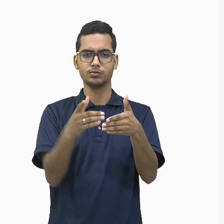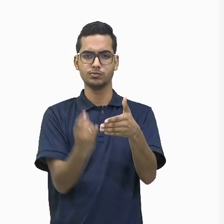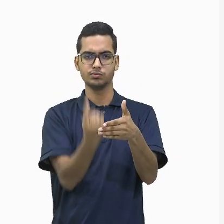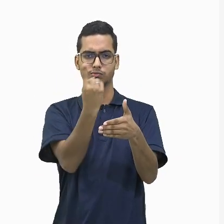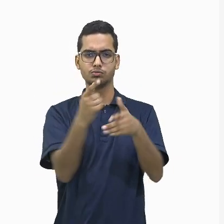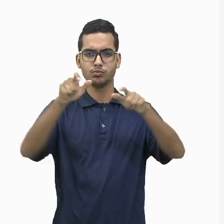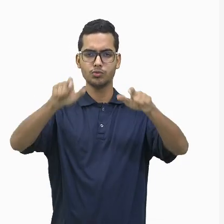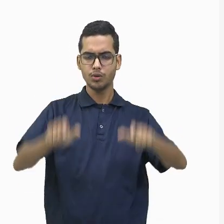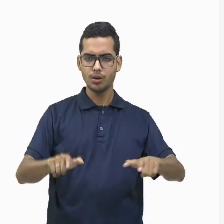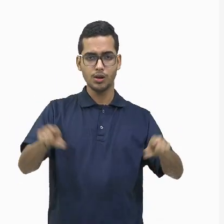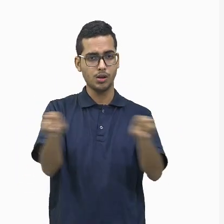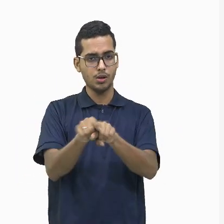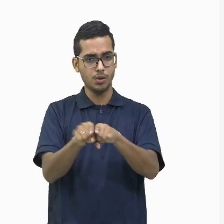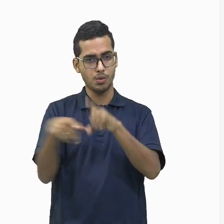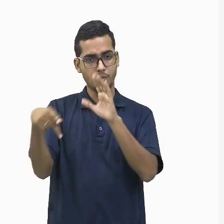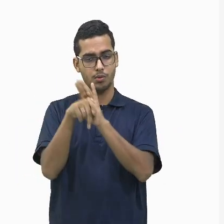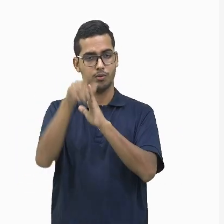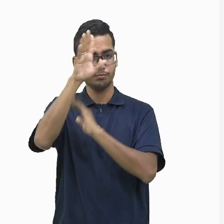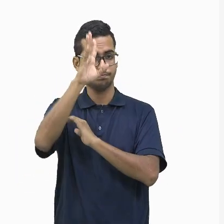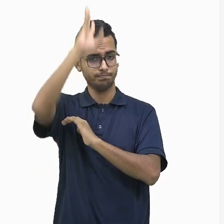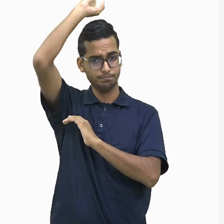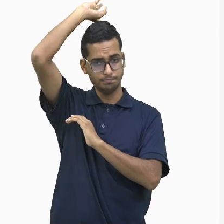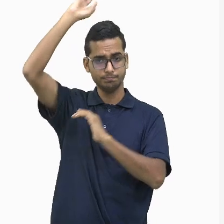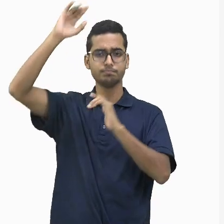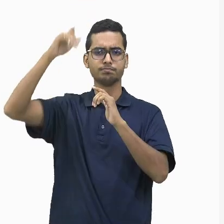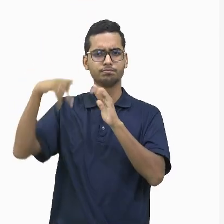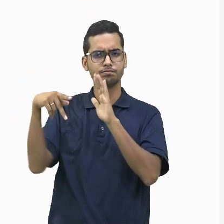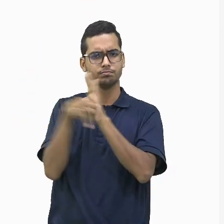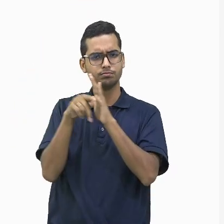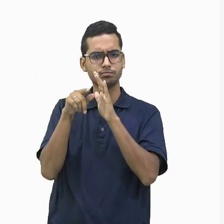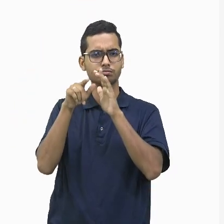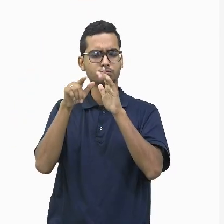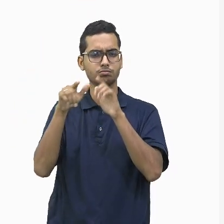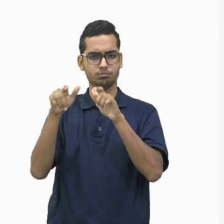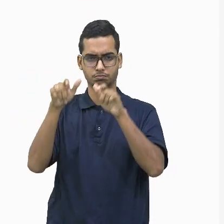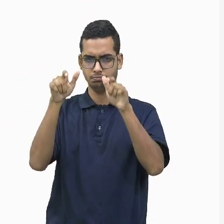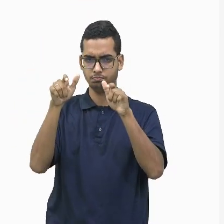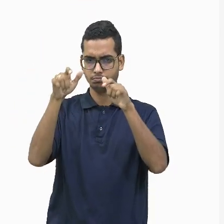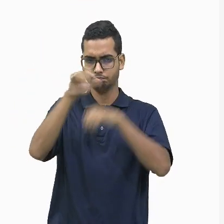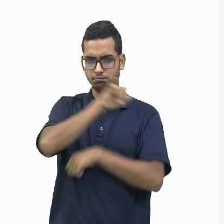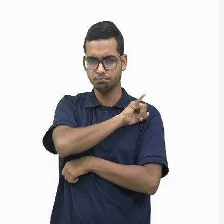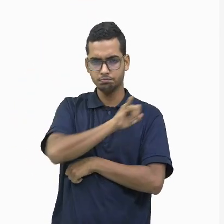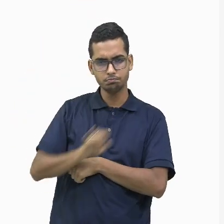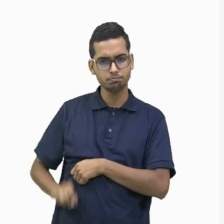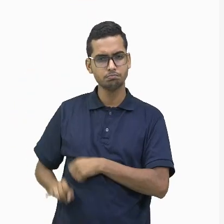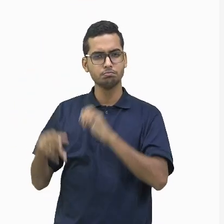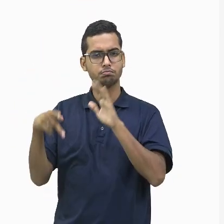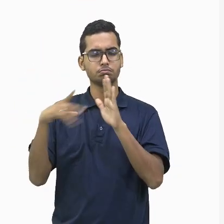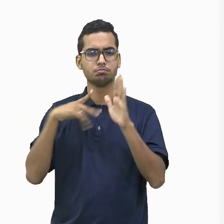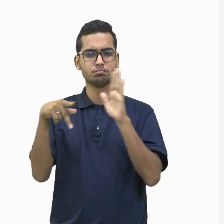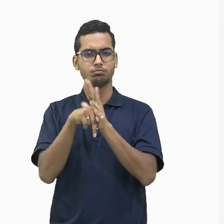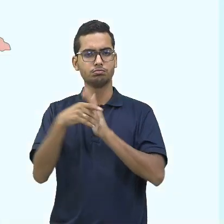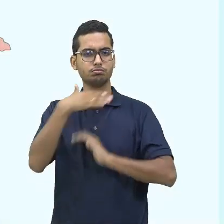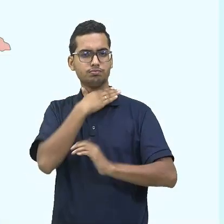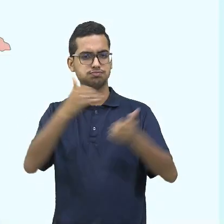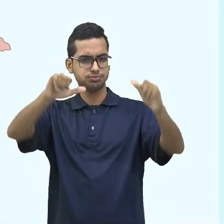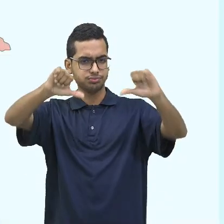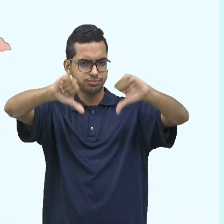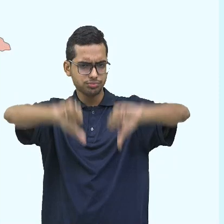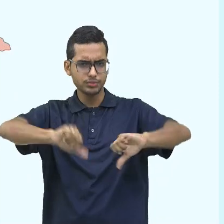Romano do Ocidente, você vai ter justamente o que vamos perceber no